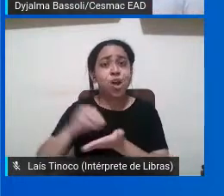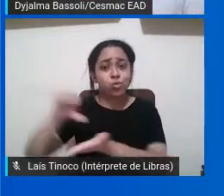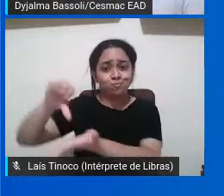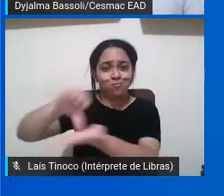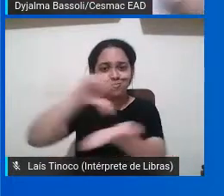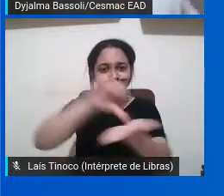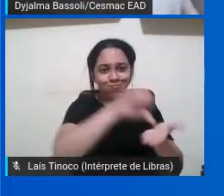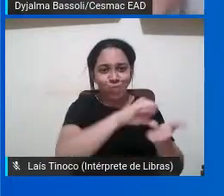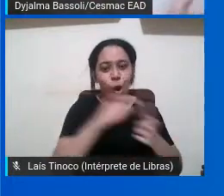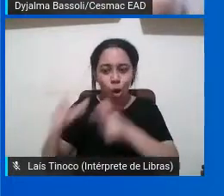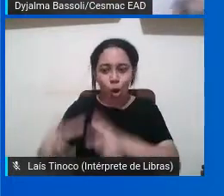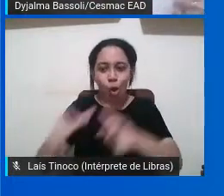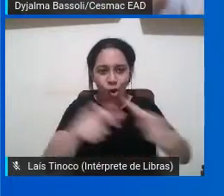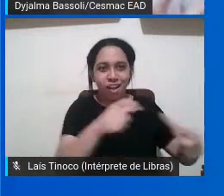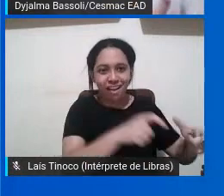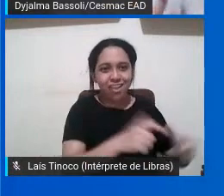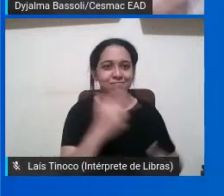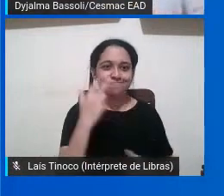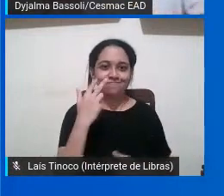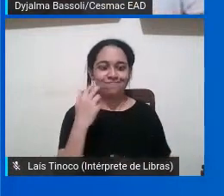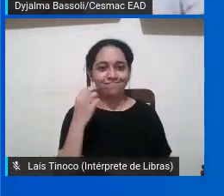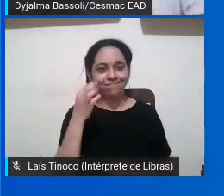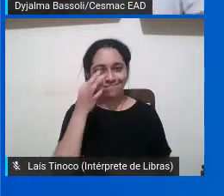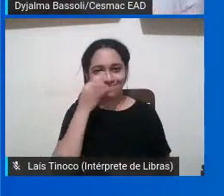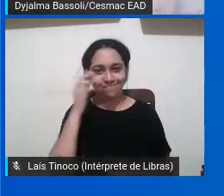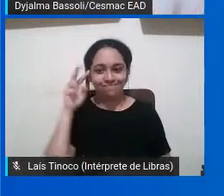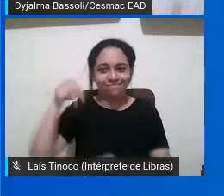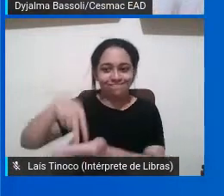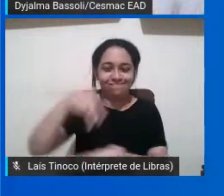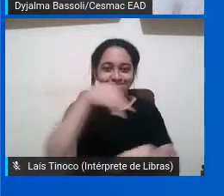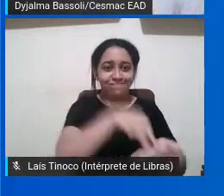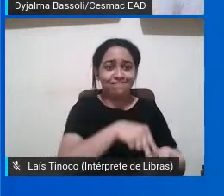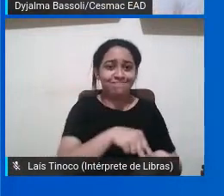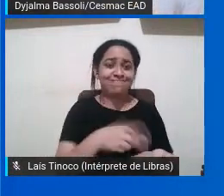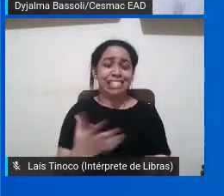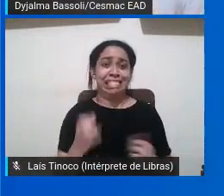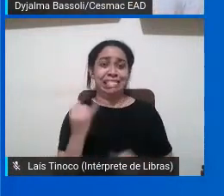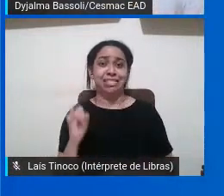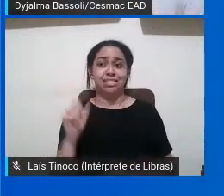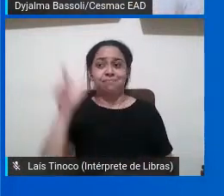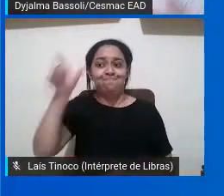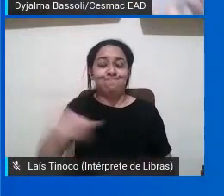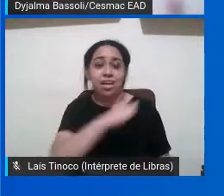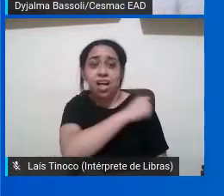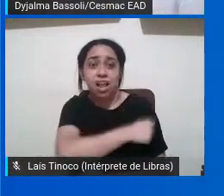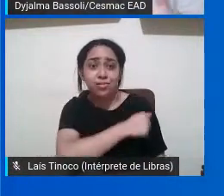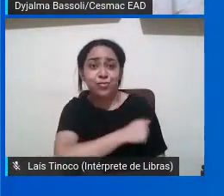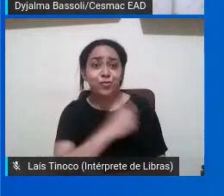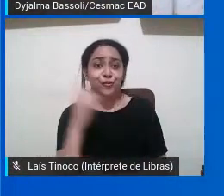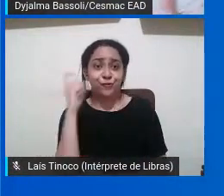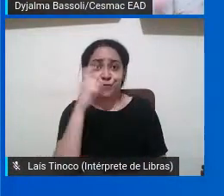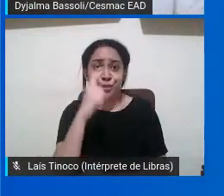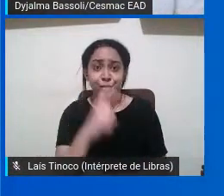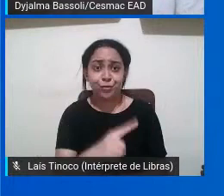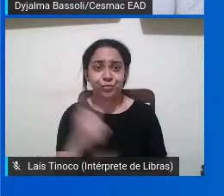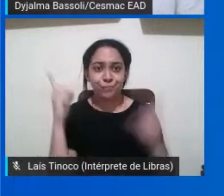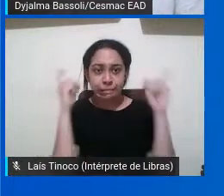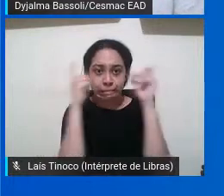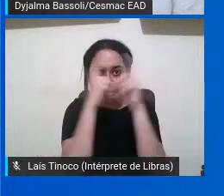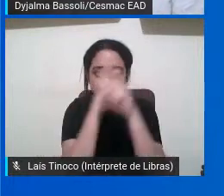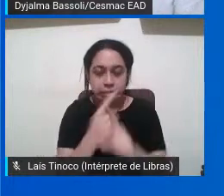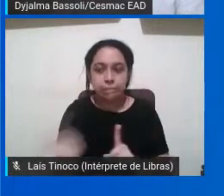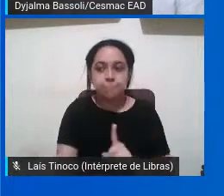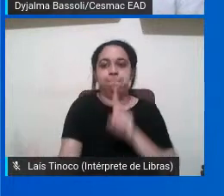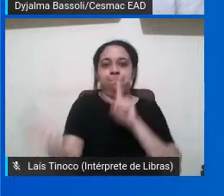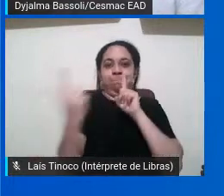permitem que a gente tenha aquela atividade ombro a ombro Então se aquele aluno tem dificuldade ele pode vir aqui pessoalmente embora eu possa auxiliá-lo